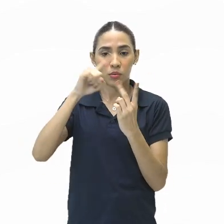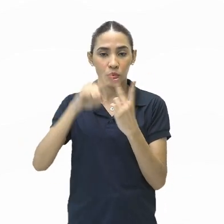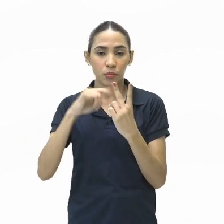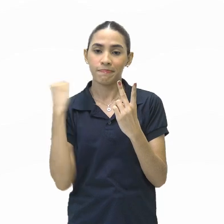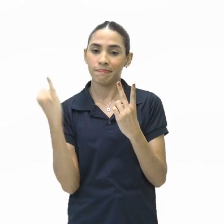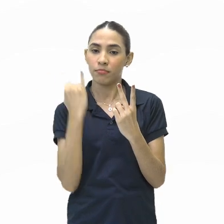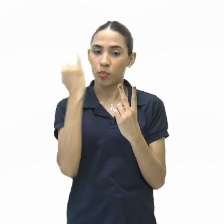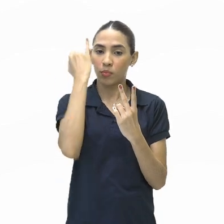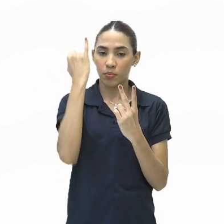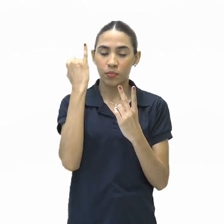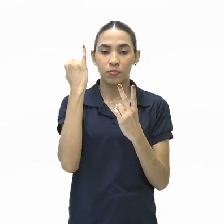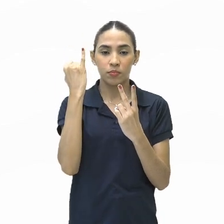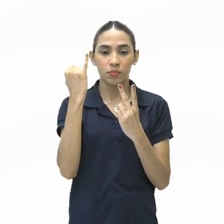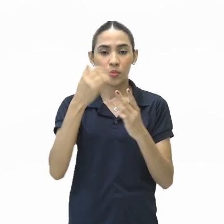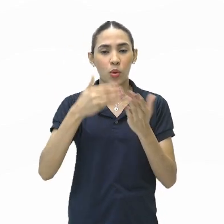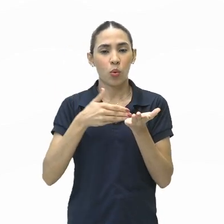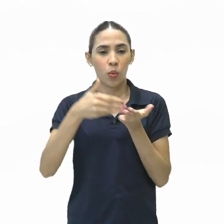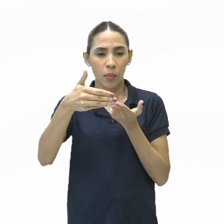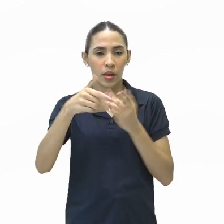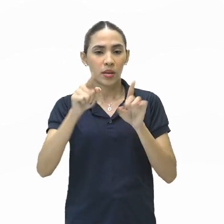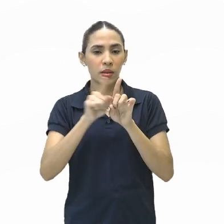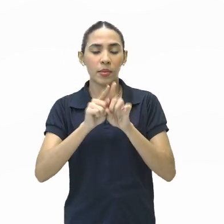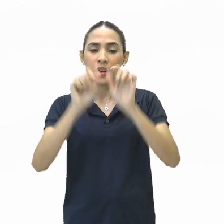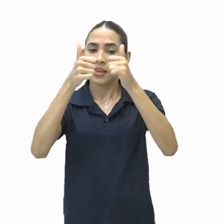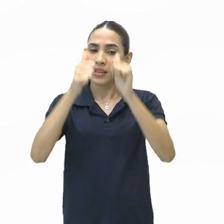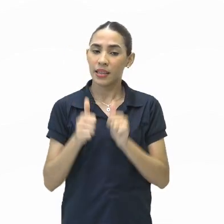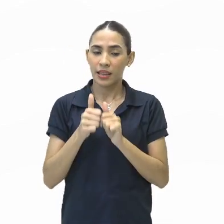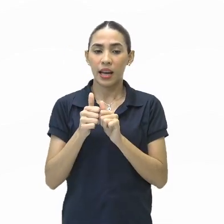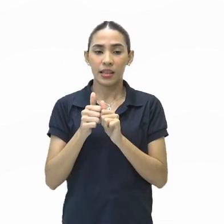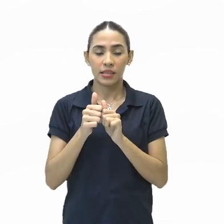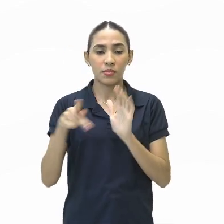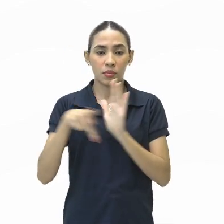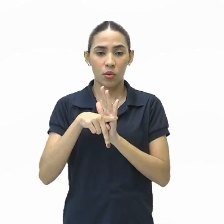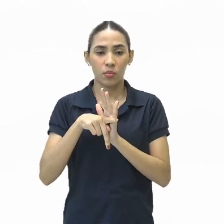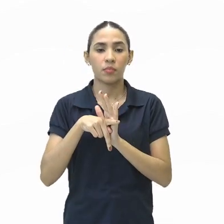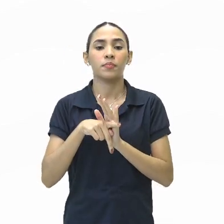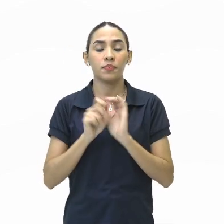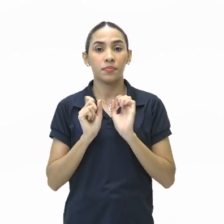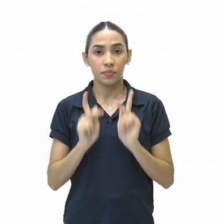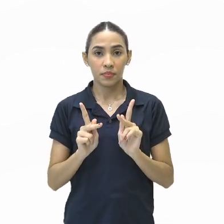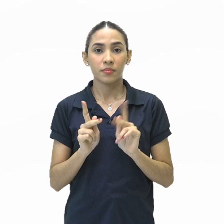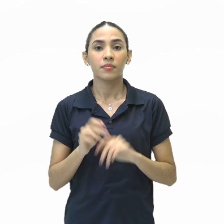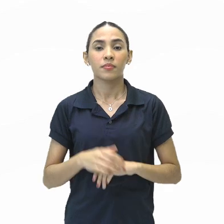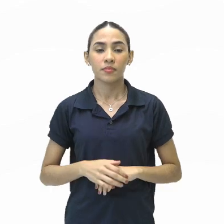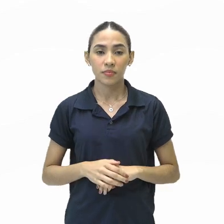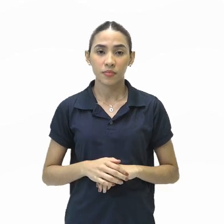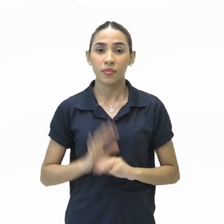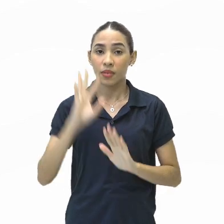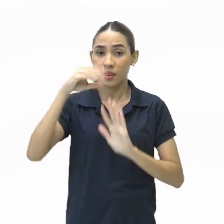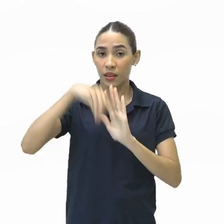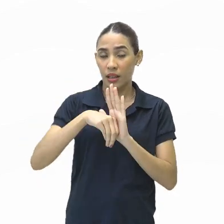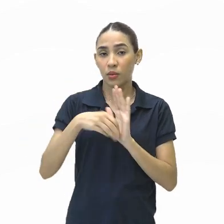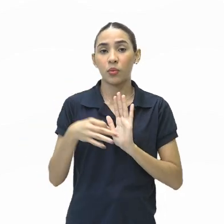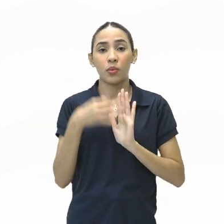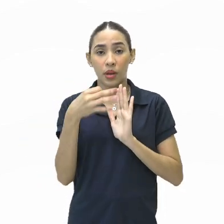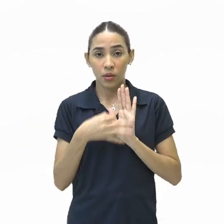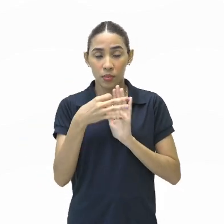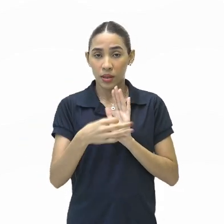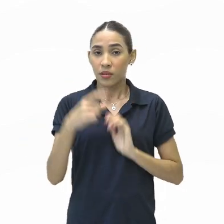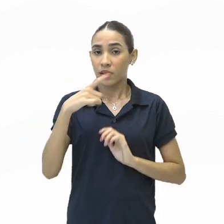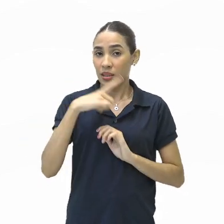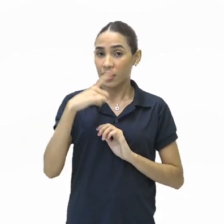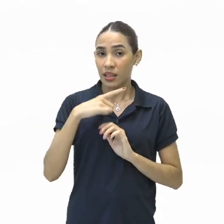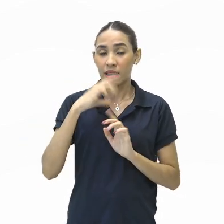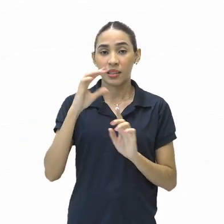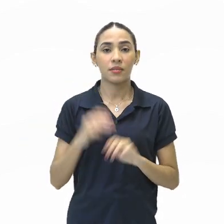duas partes, a fundamentação e a análise do fundamento. Isso mesmo. Dentro do argumento, eu tenho a